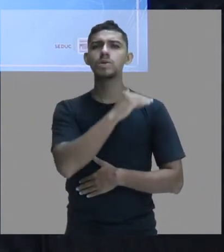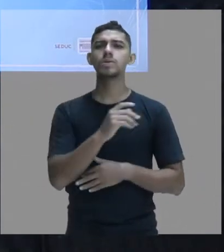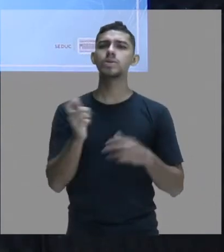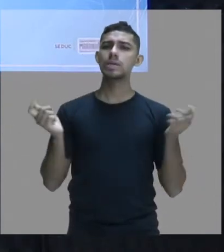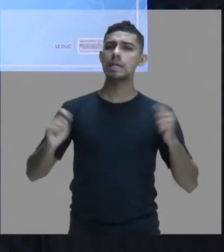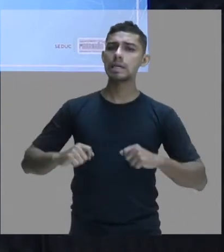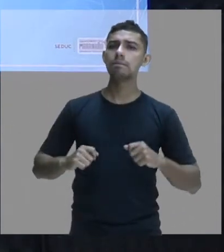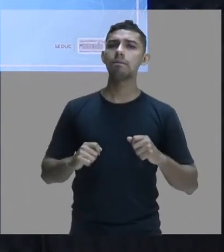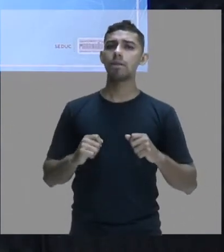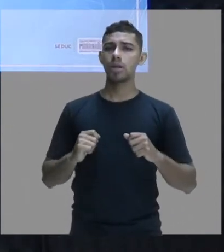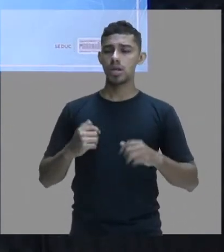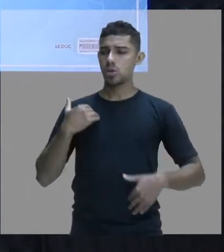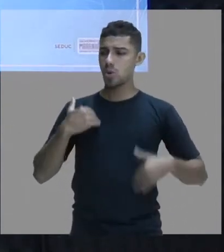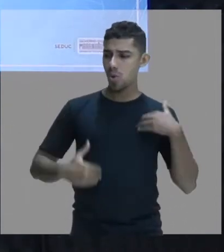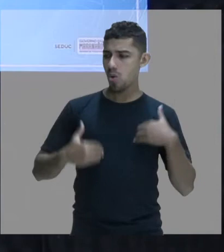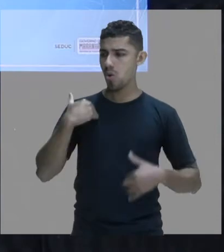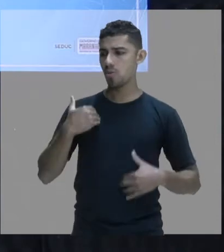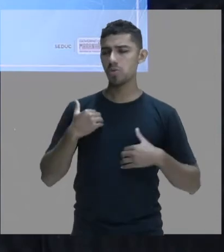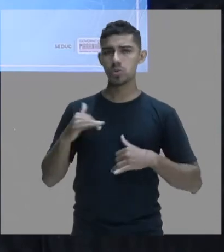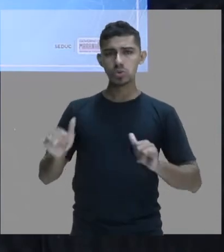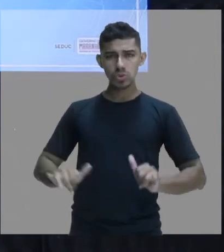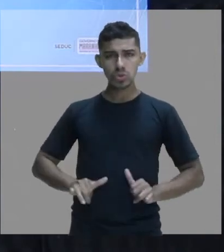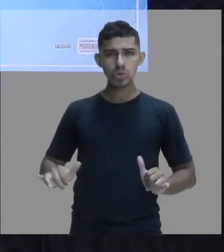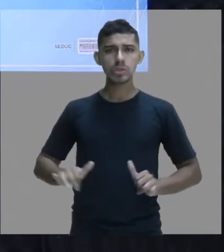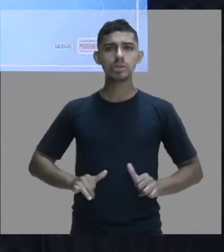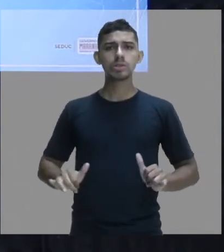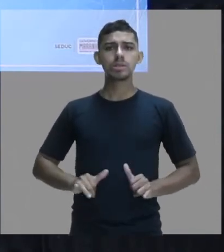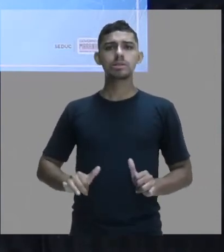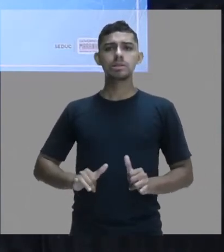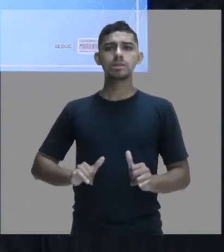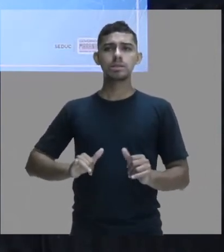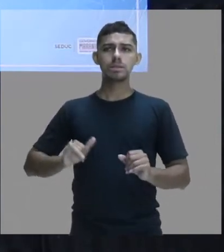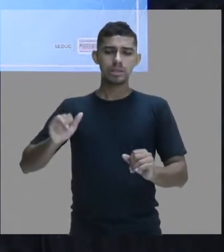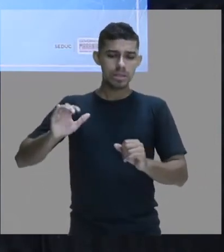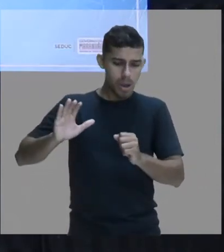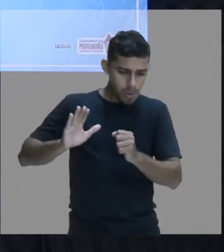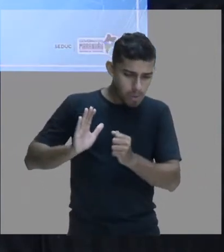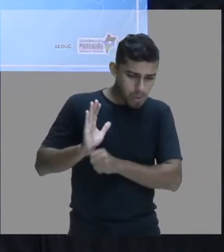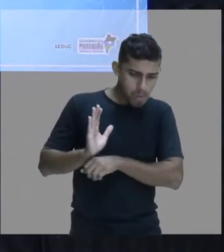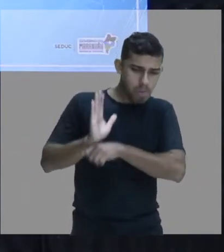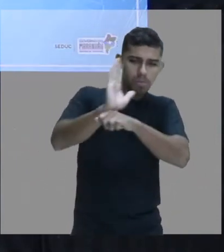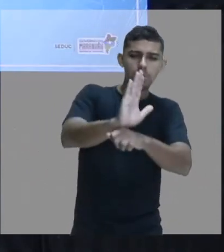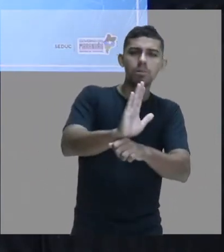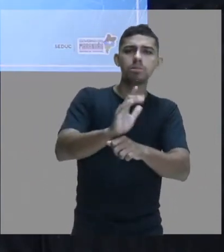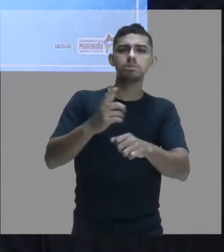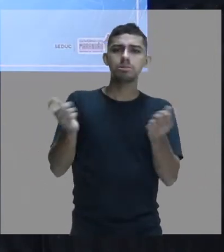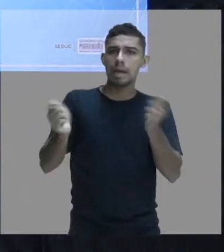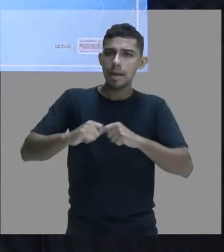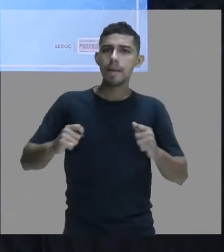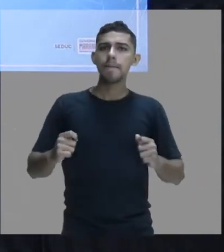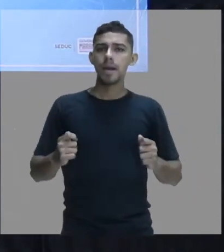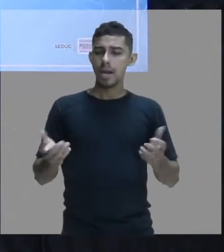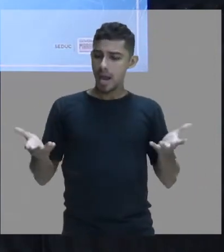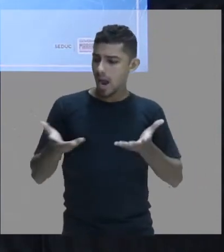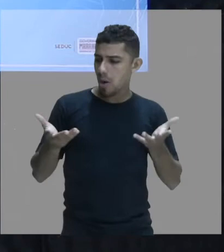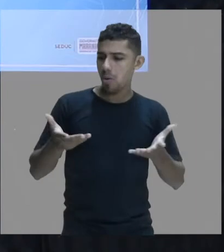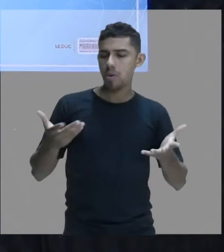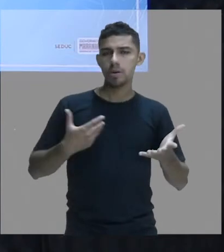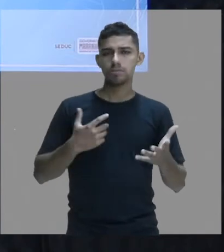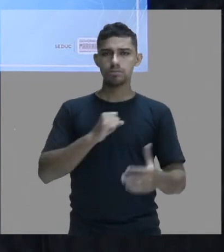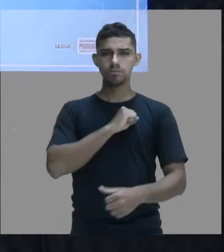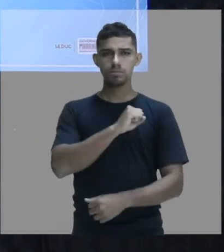são adaptações que o nosso corpo vai sofrendo para a gente dar um suporte, dar um aporte à necessidade daquilo que nós estamos precisando no